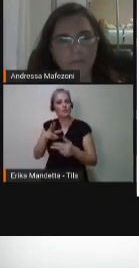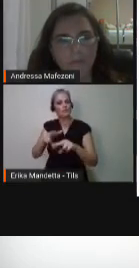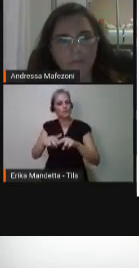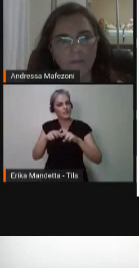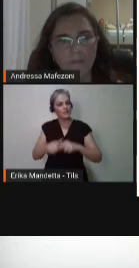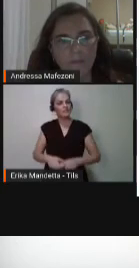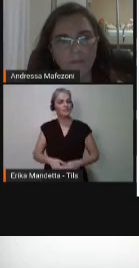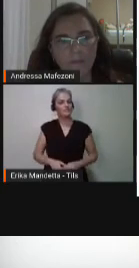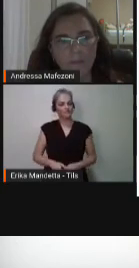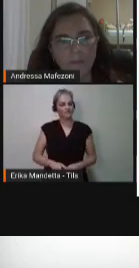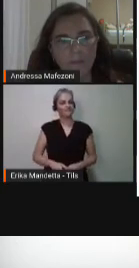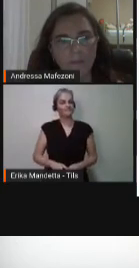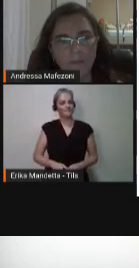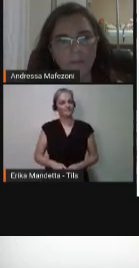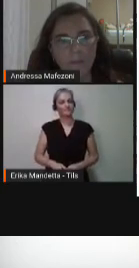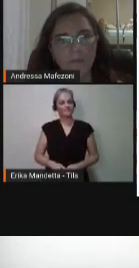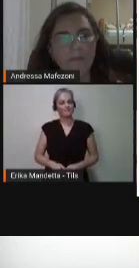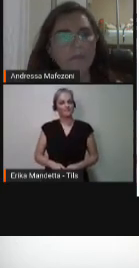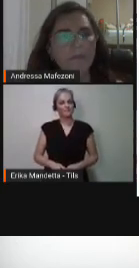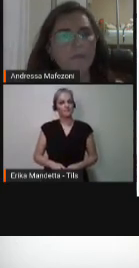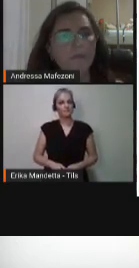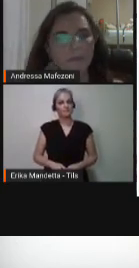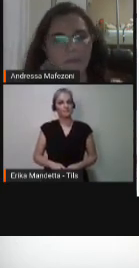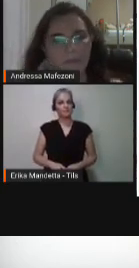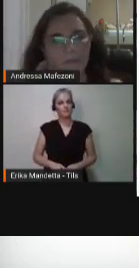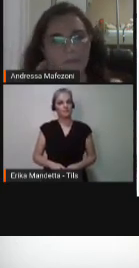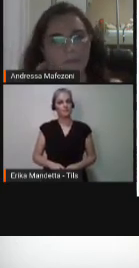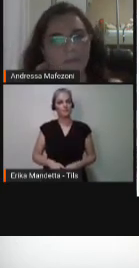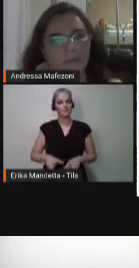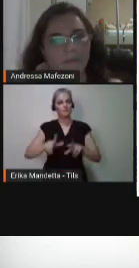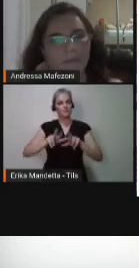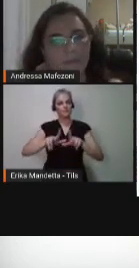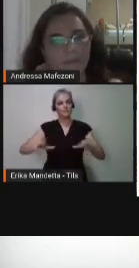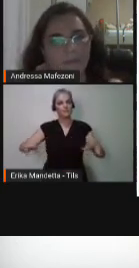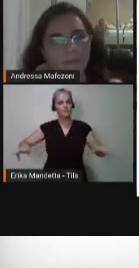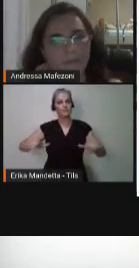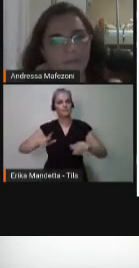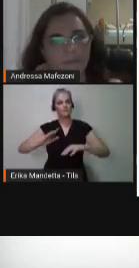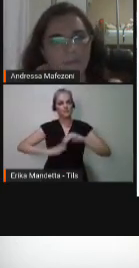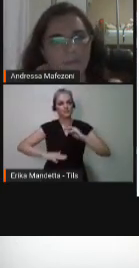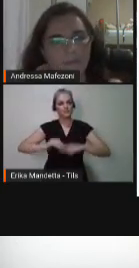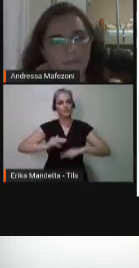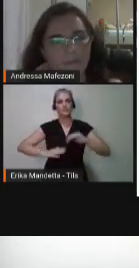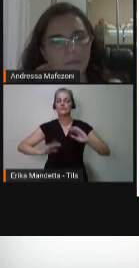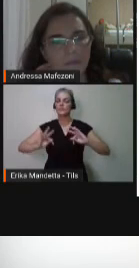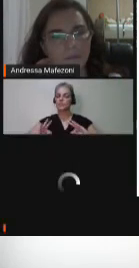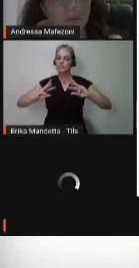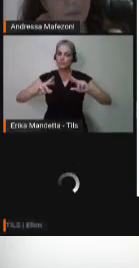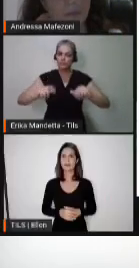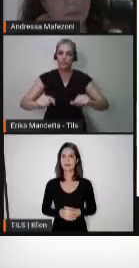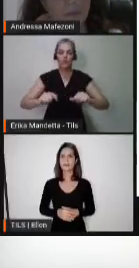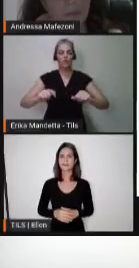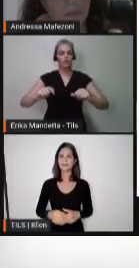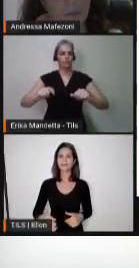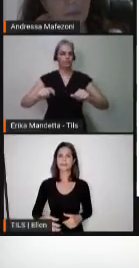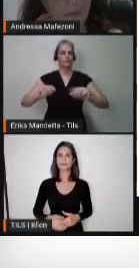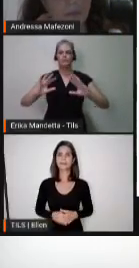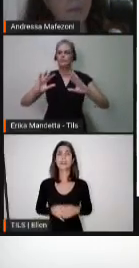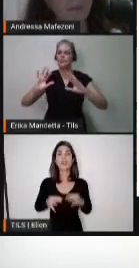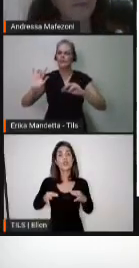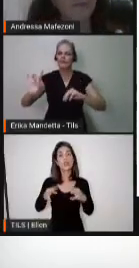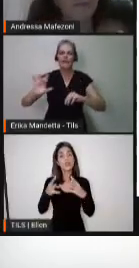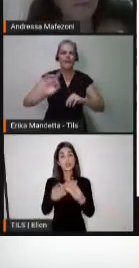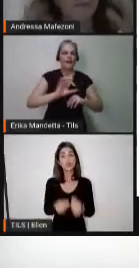esse envolvimento de todos esses profissionais, de todos esses servidores das escolas do município de Santa